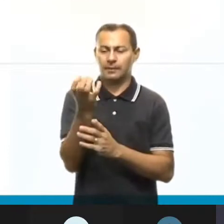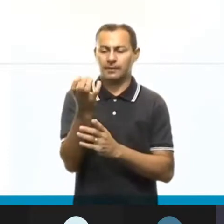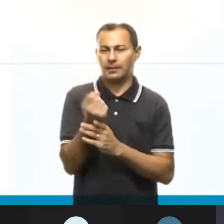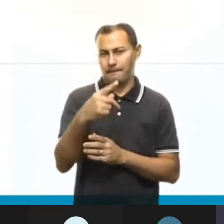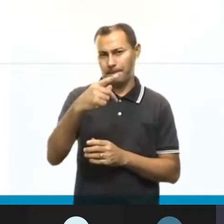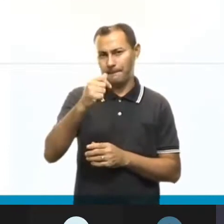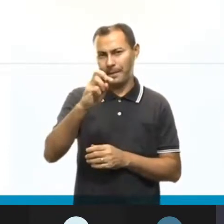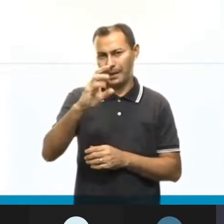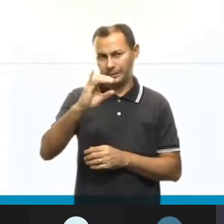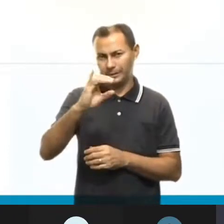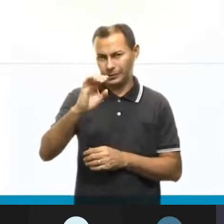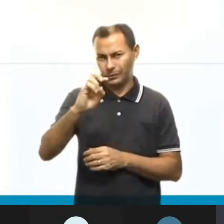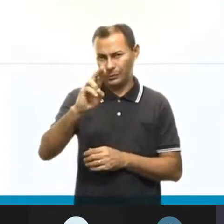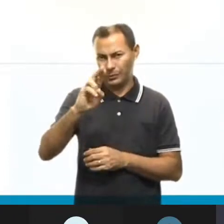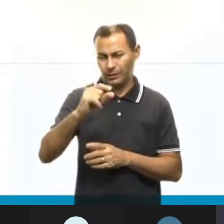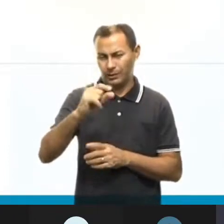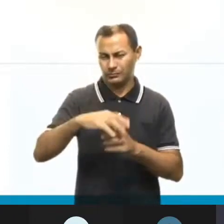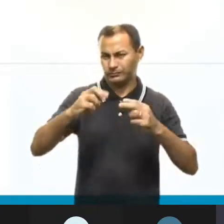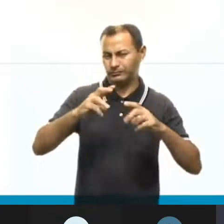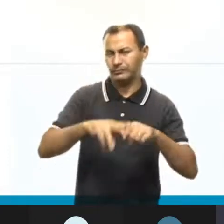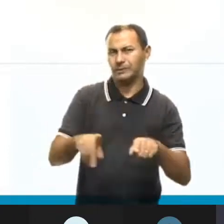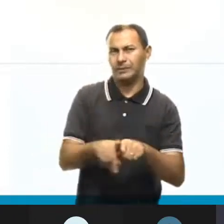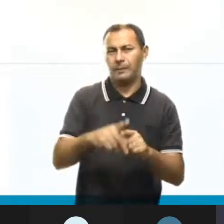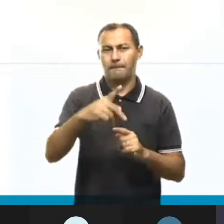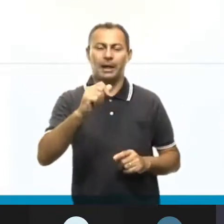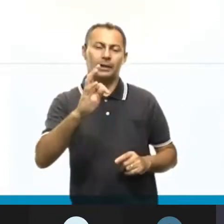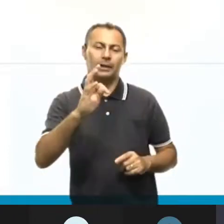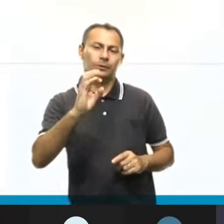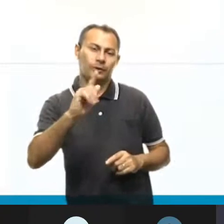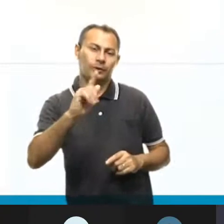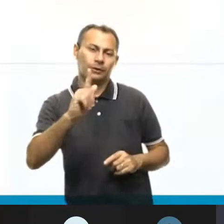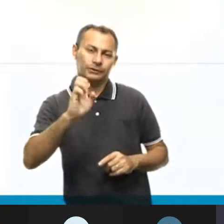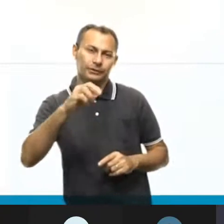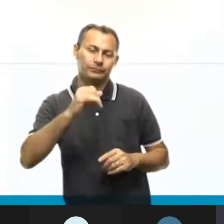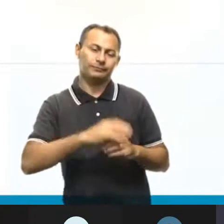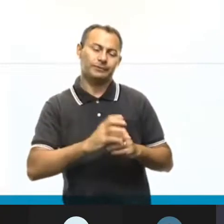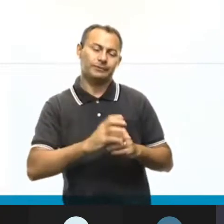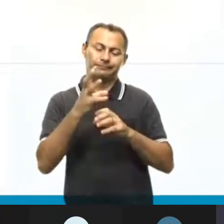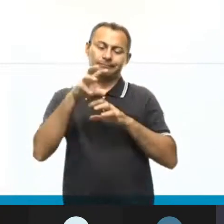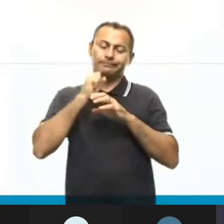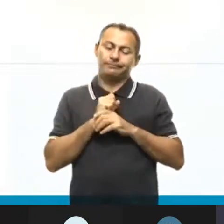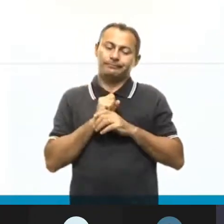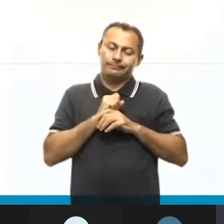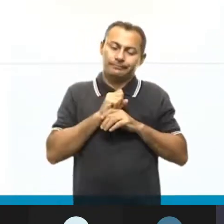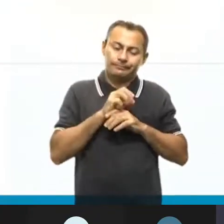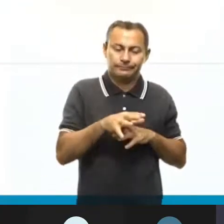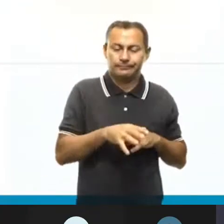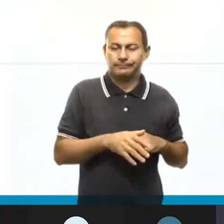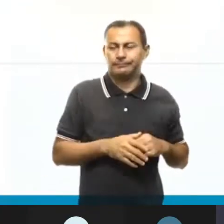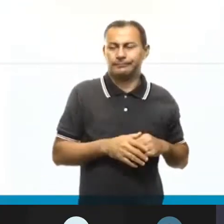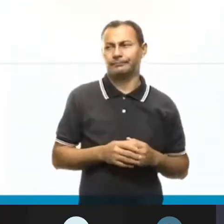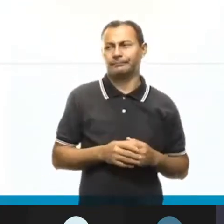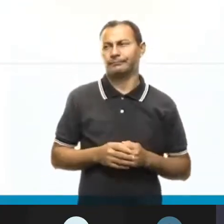capturam aí partículas estranhas e também patógenos que são inalados e depois eles